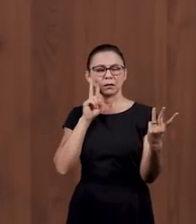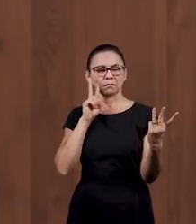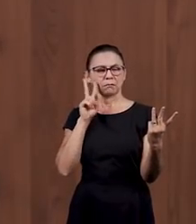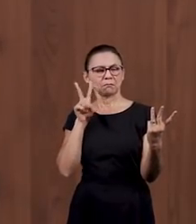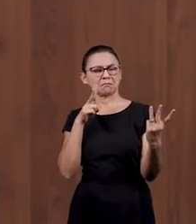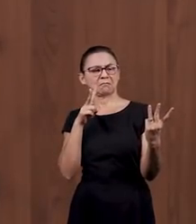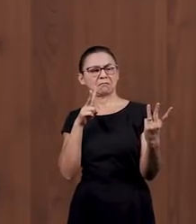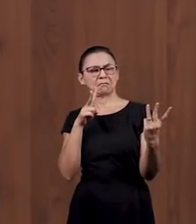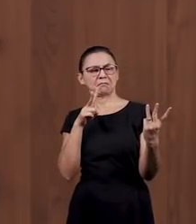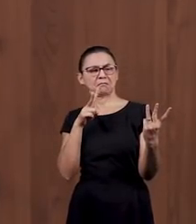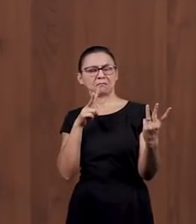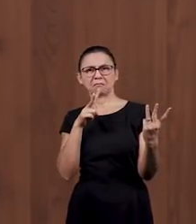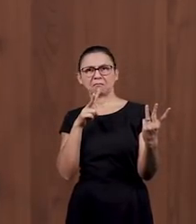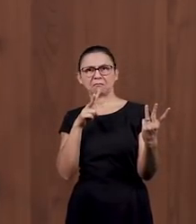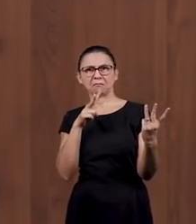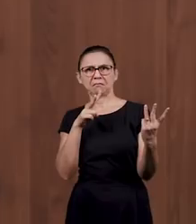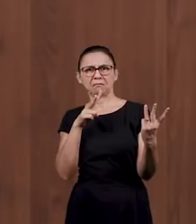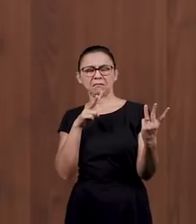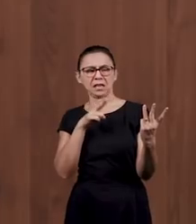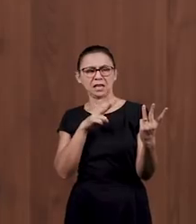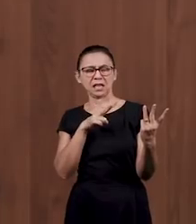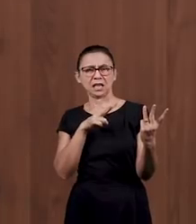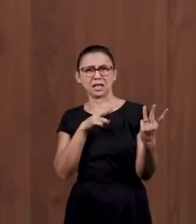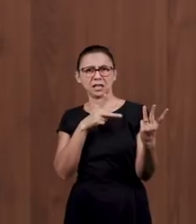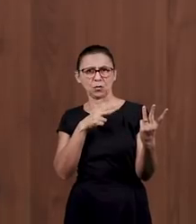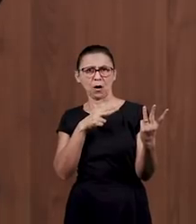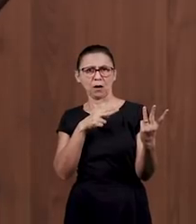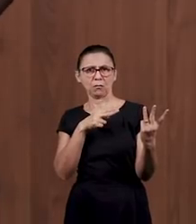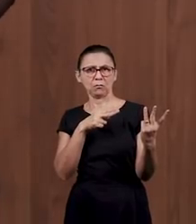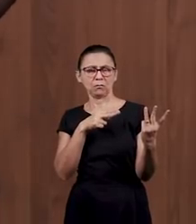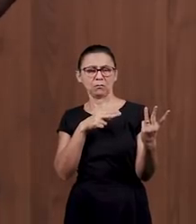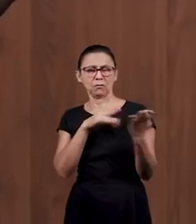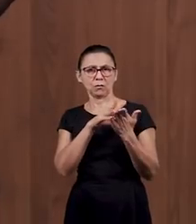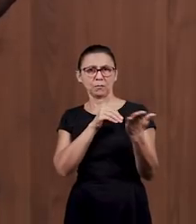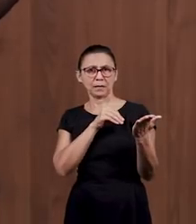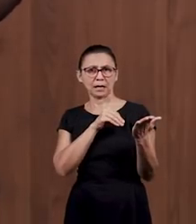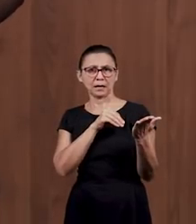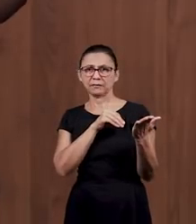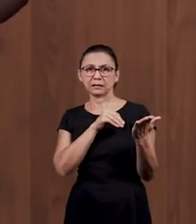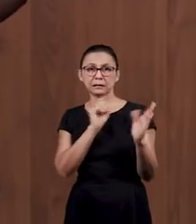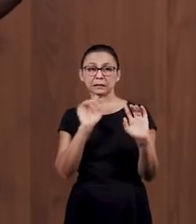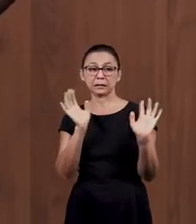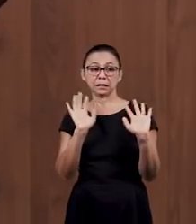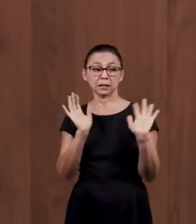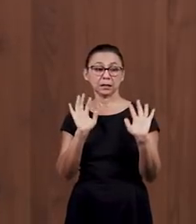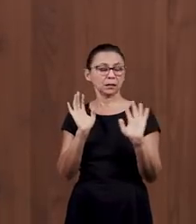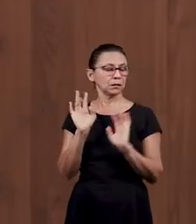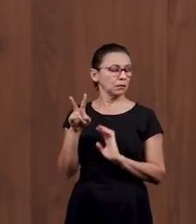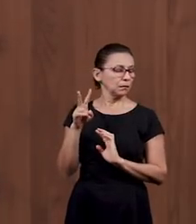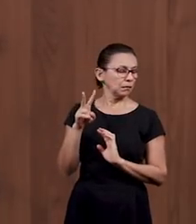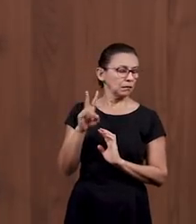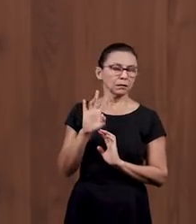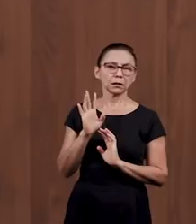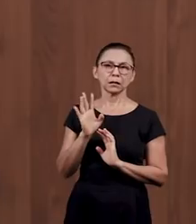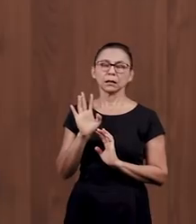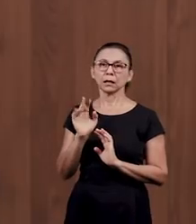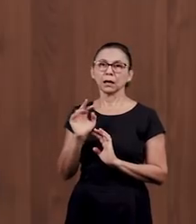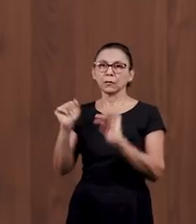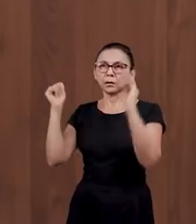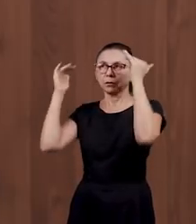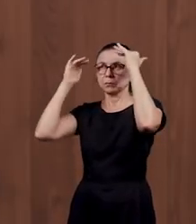Samuel, apesar de ser menino e ver aquilo tudo errado ao seu redor, Samuel não fazia as